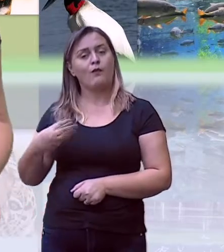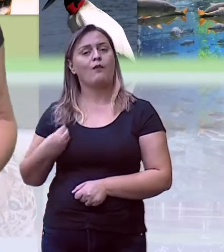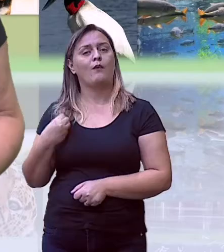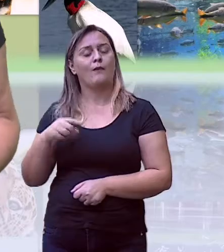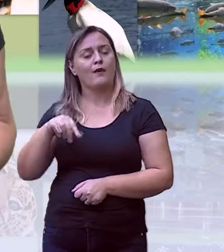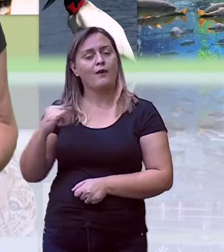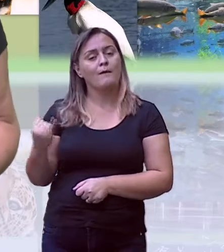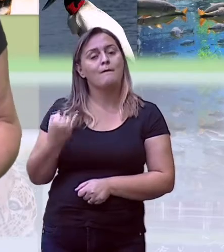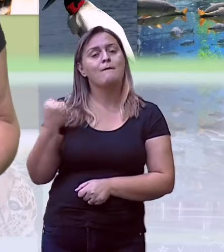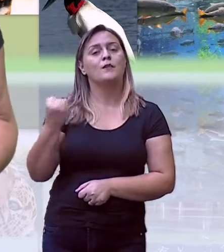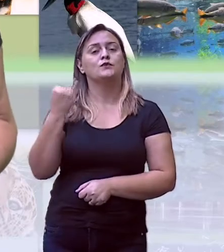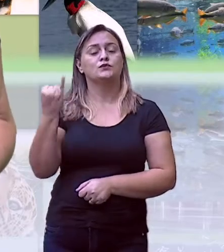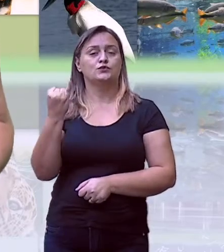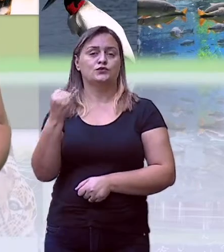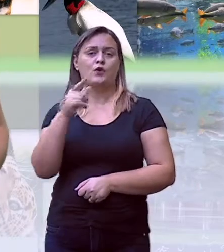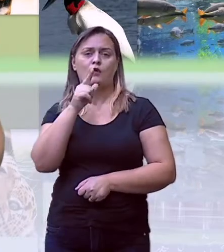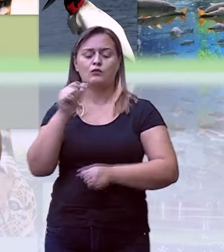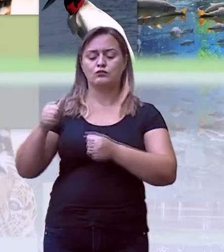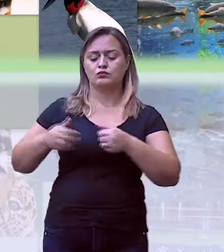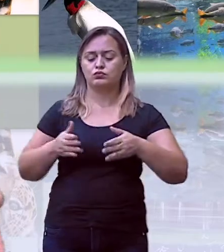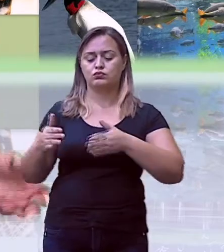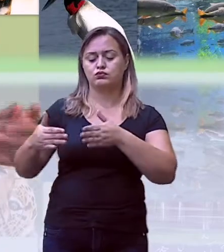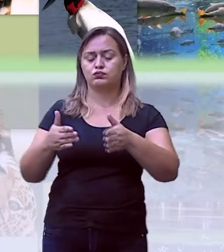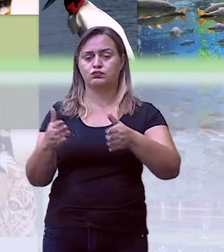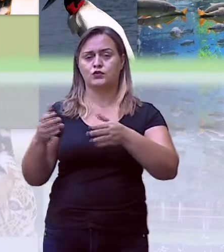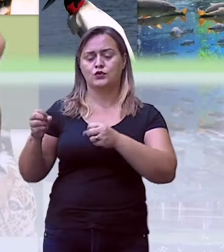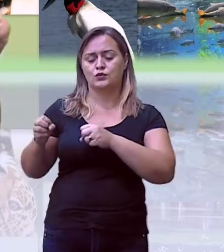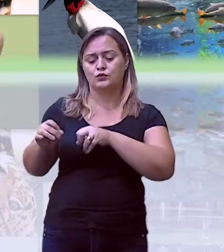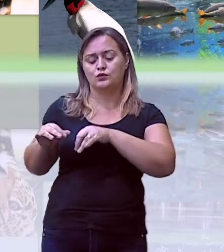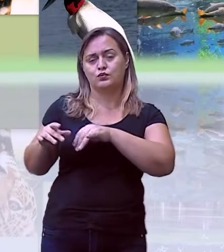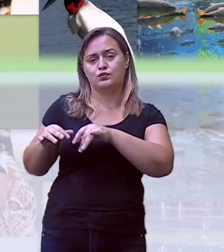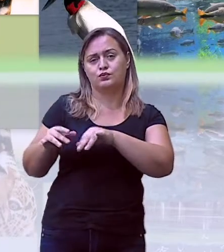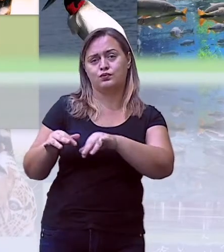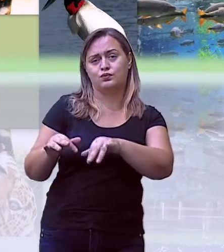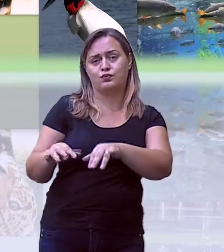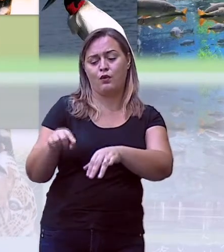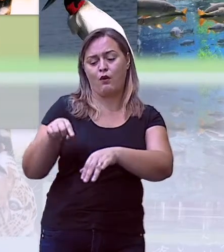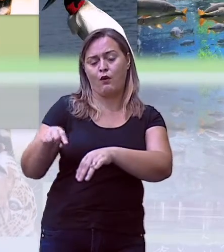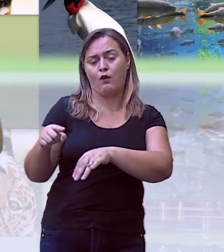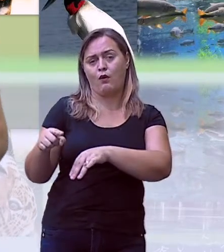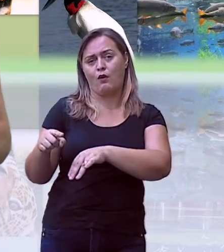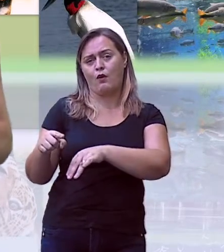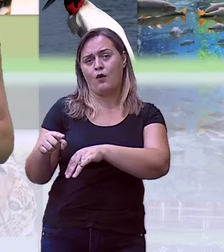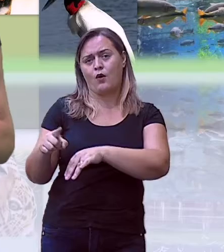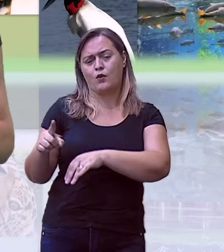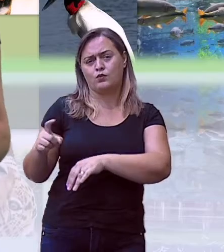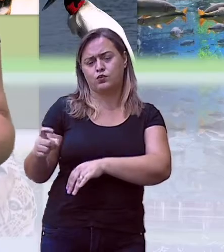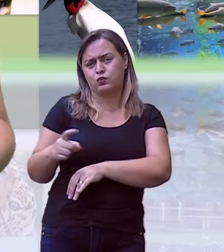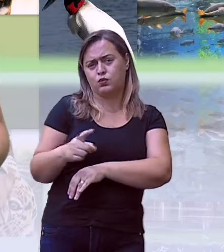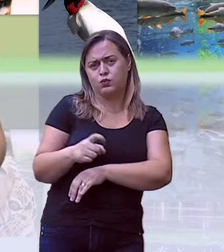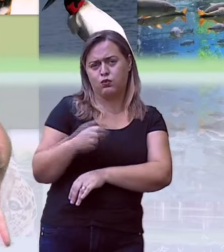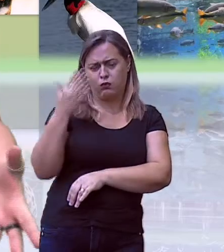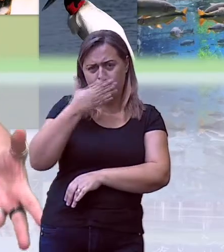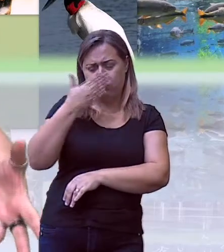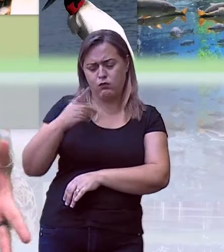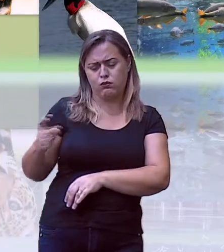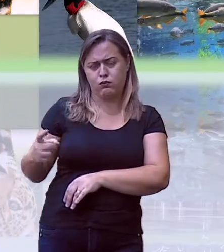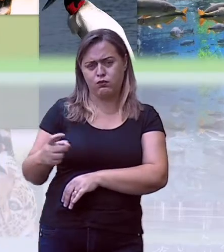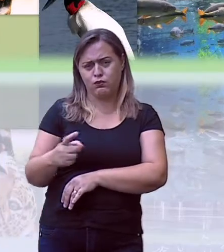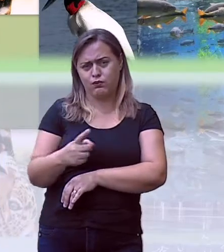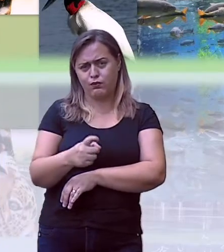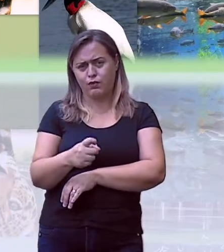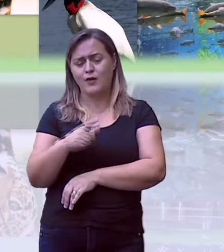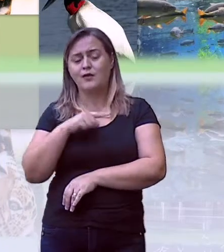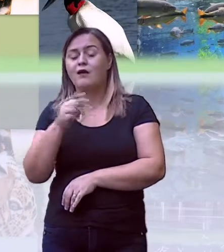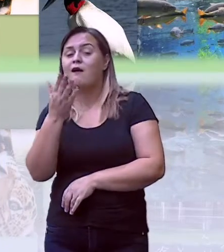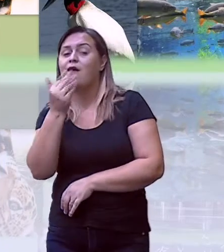Pantanal trazem pequenas partículas de alimento para os micro-organismos aquáticos. Eles se desenvolvem